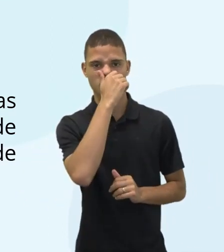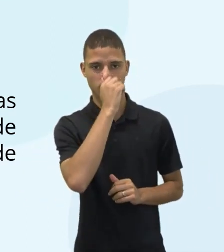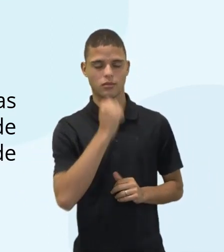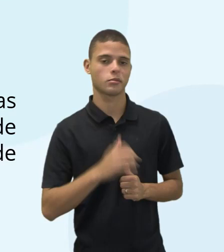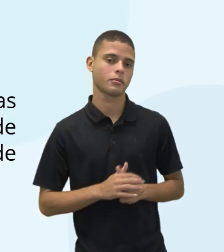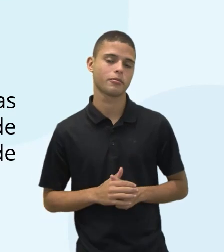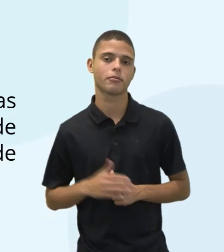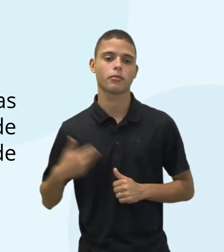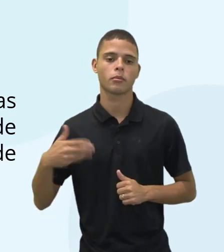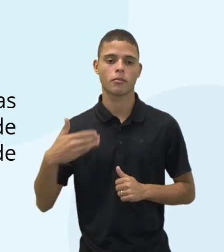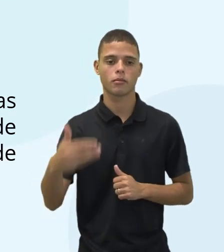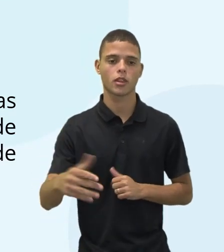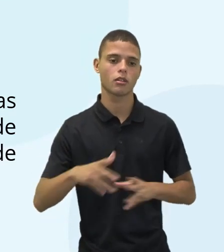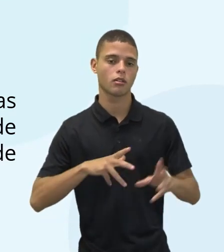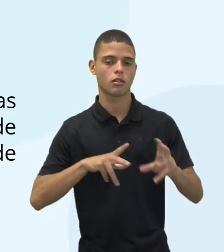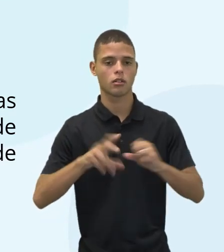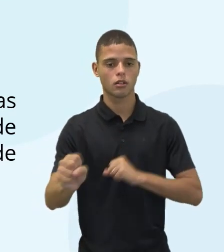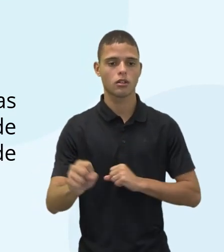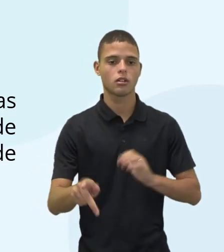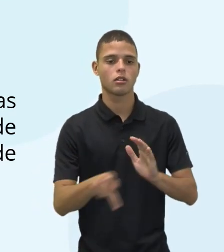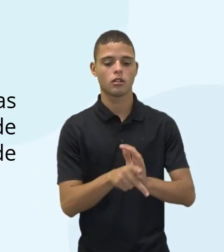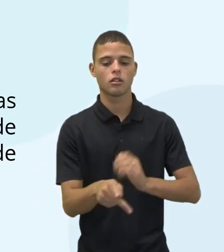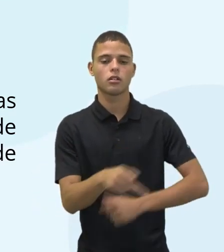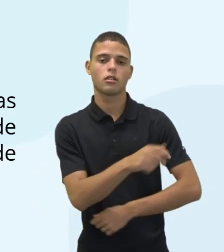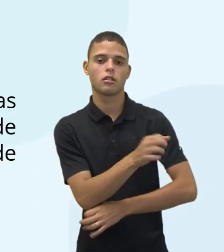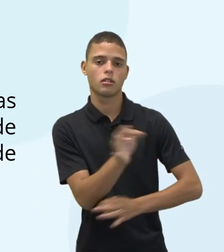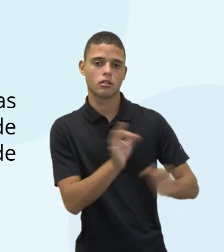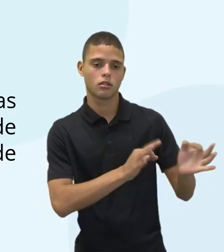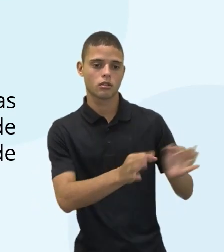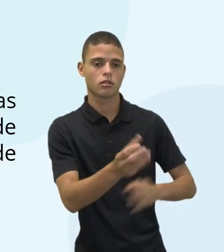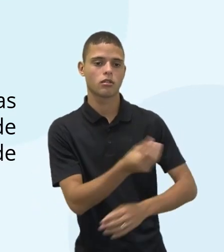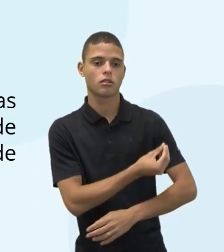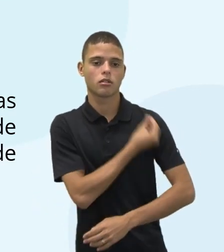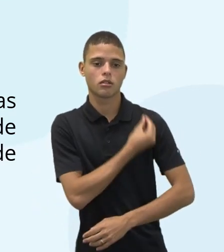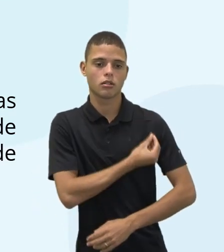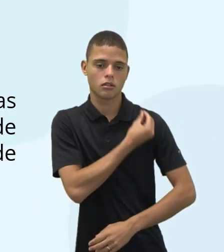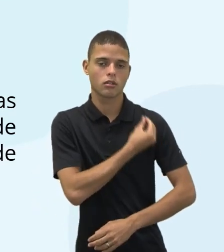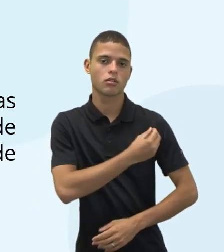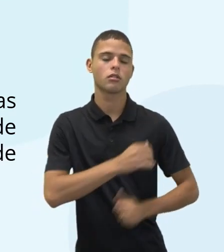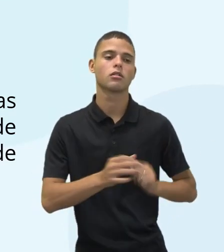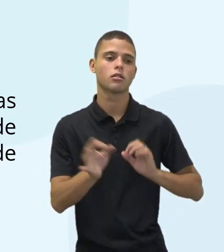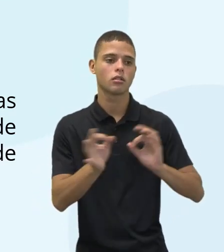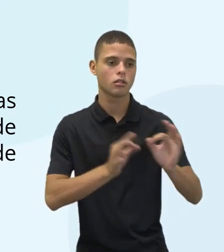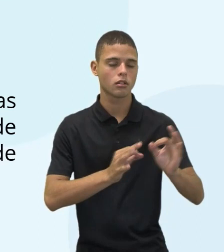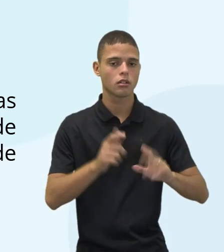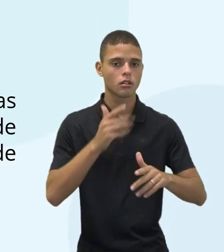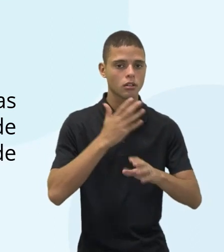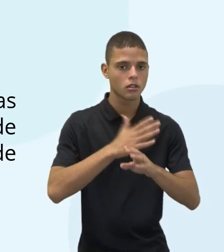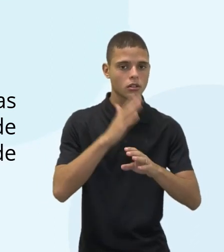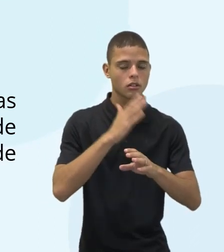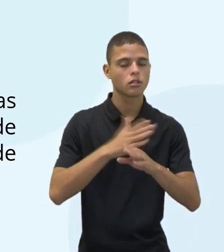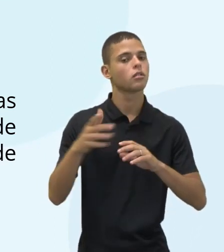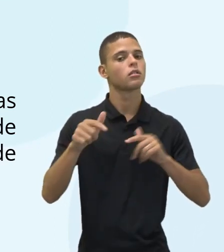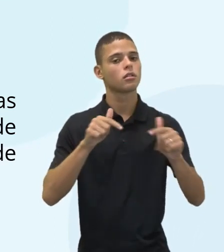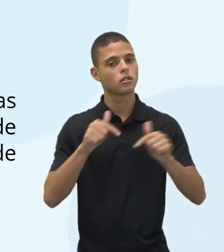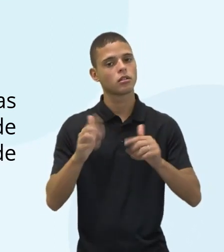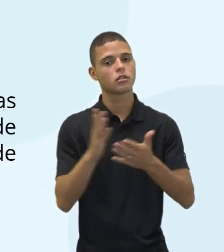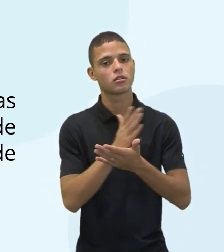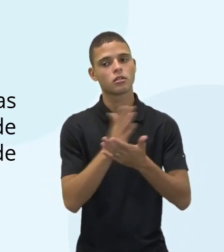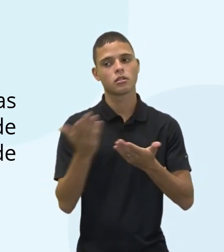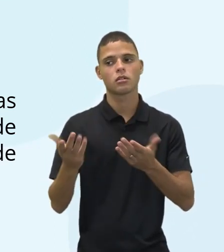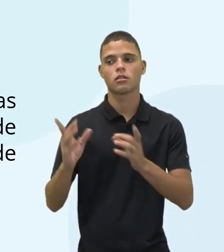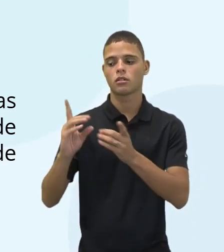esse percurso formativo do projeto de vida para a primeira série do ensino médio, ele vai trabalhar aí as dimensões pessoal,